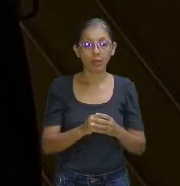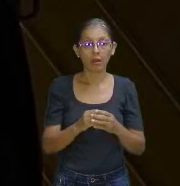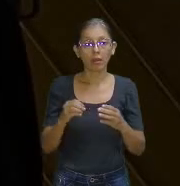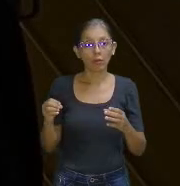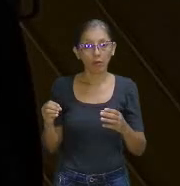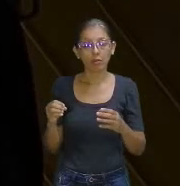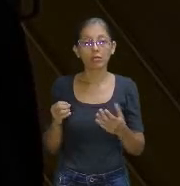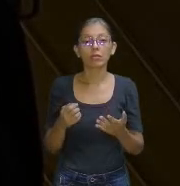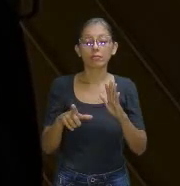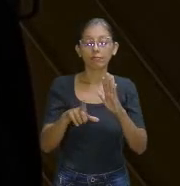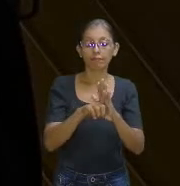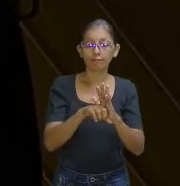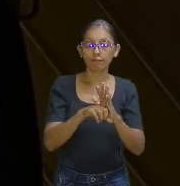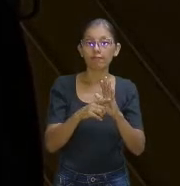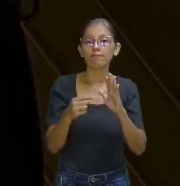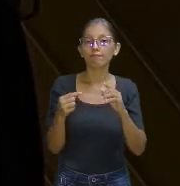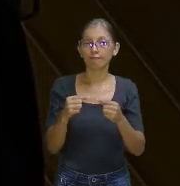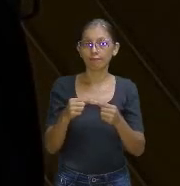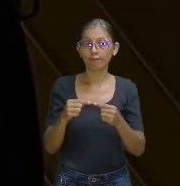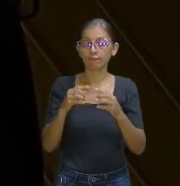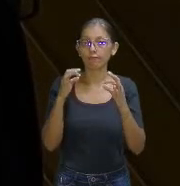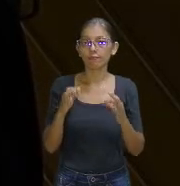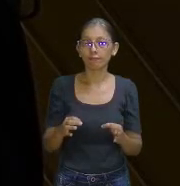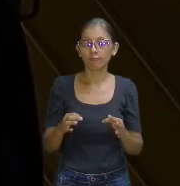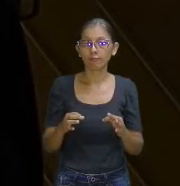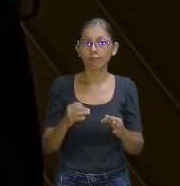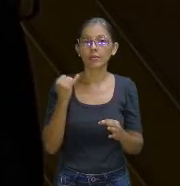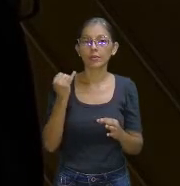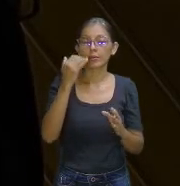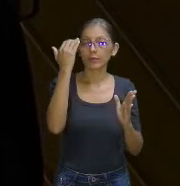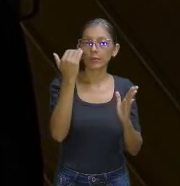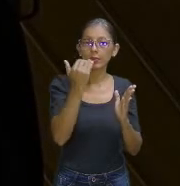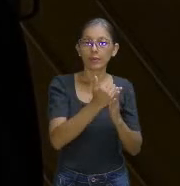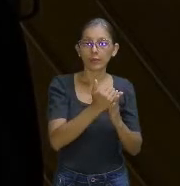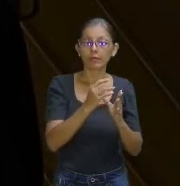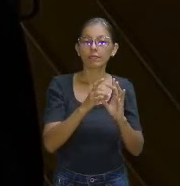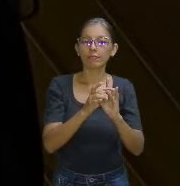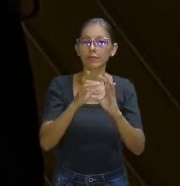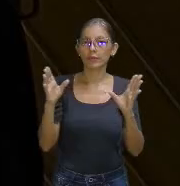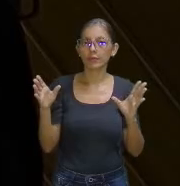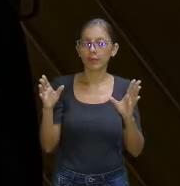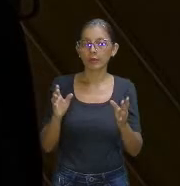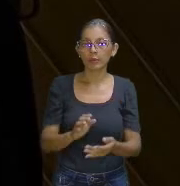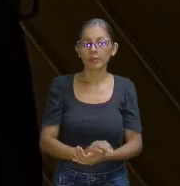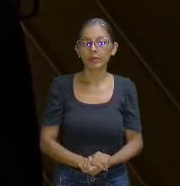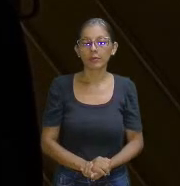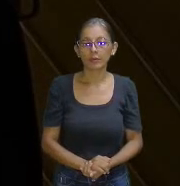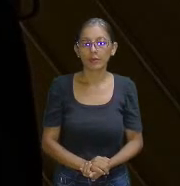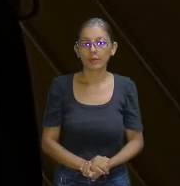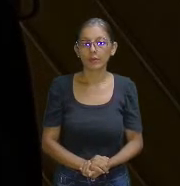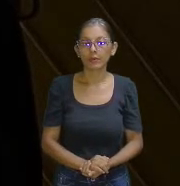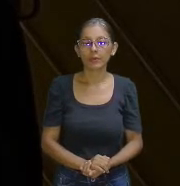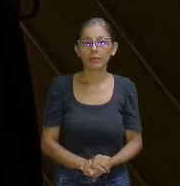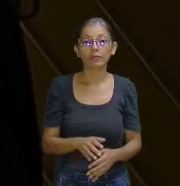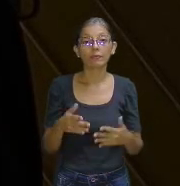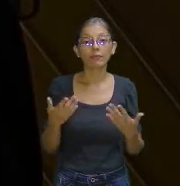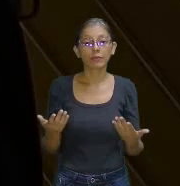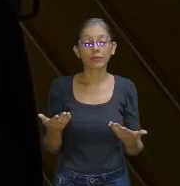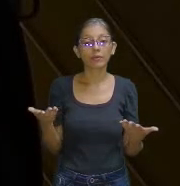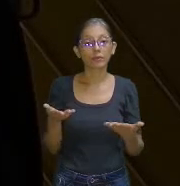condição essencial para um sistema representativo plural, legítimo e democrático. Não obstante, no caso em